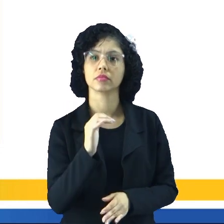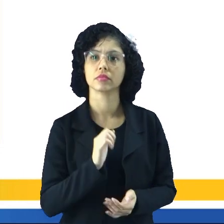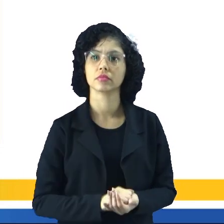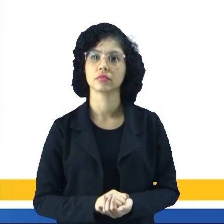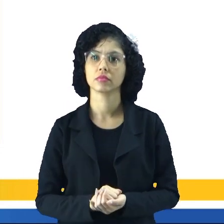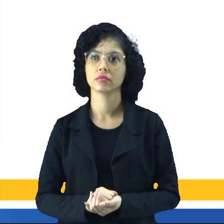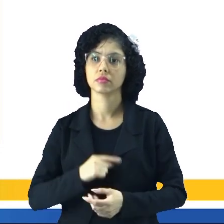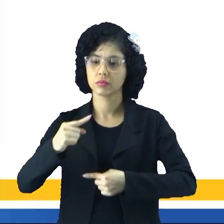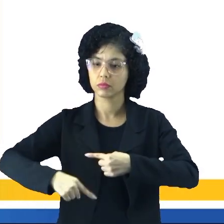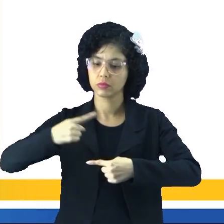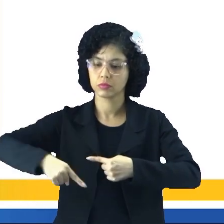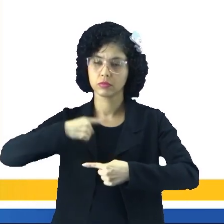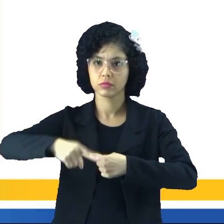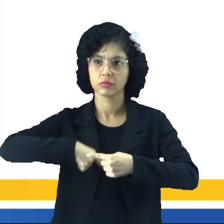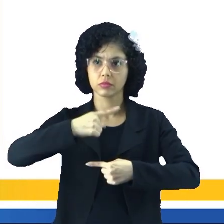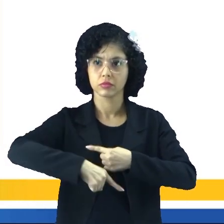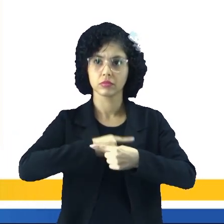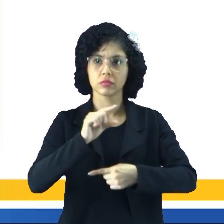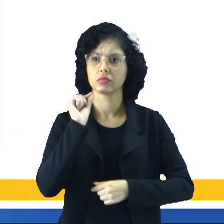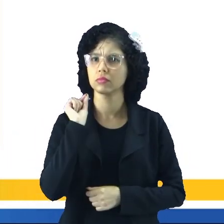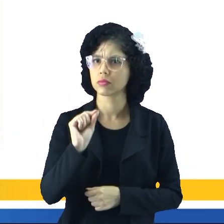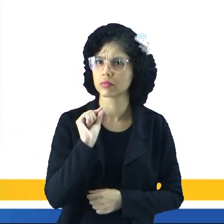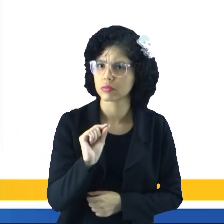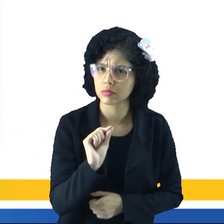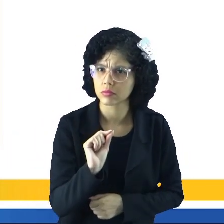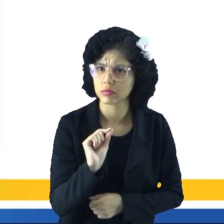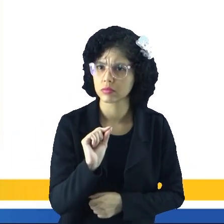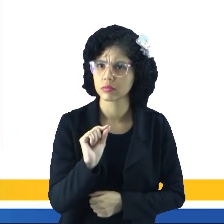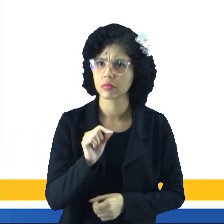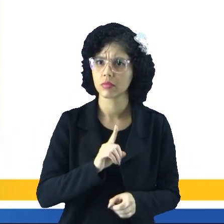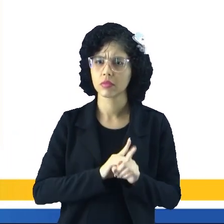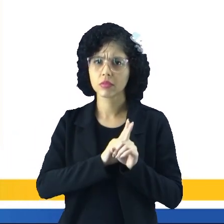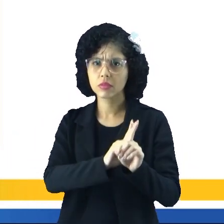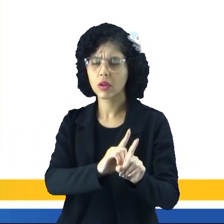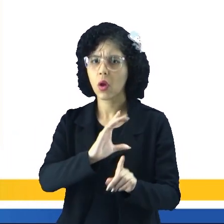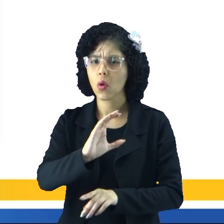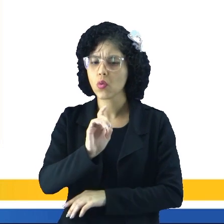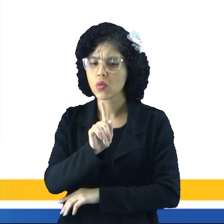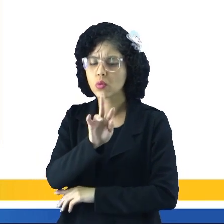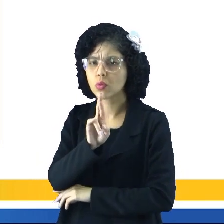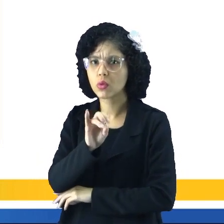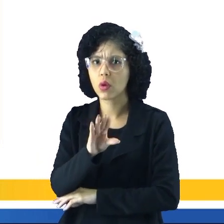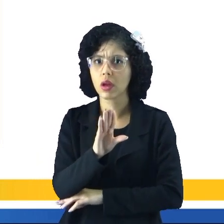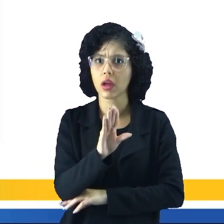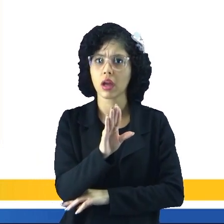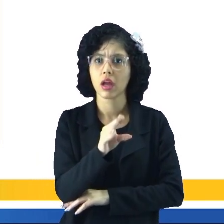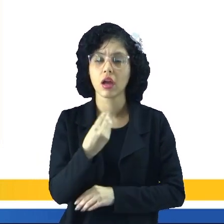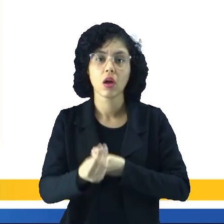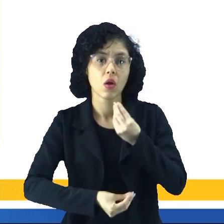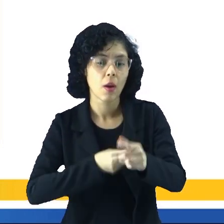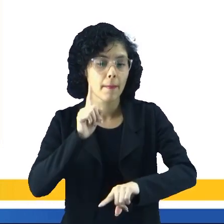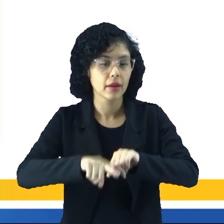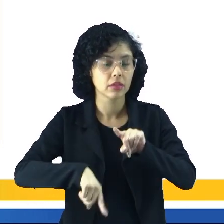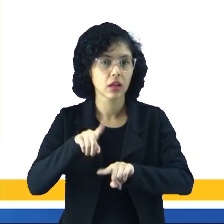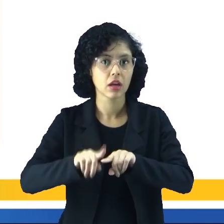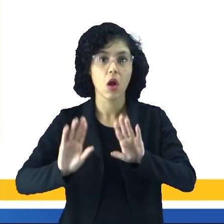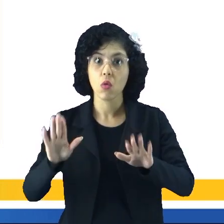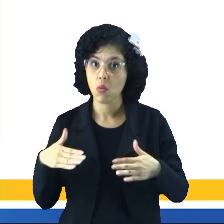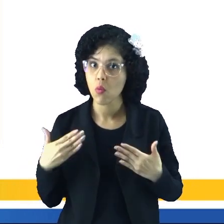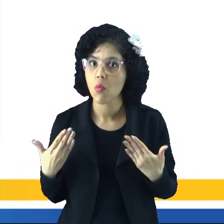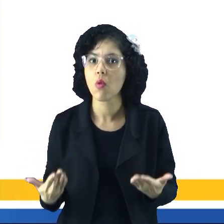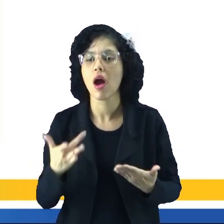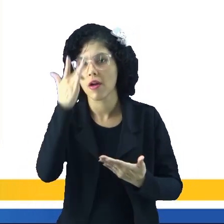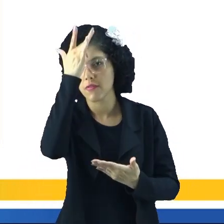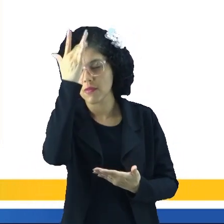e isolantes. O que são condutores de eletricidade? São os meios materiais nos quais